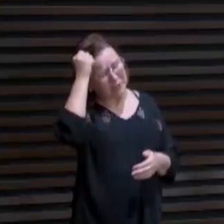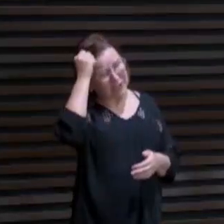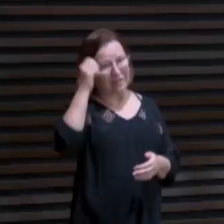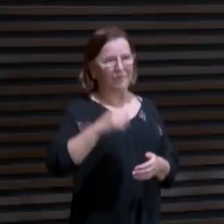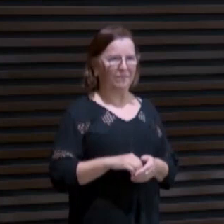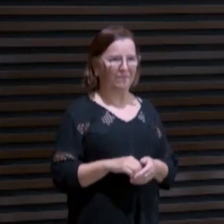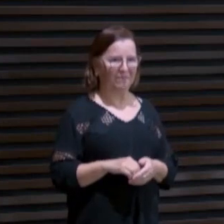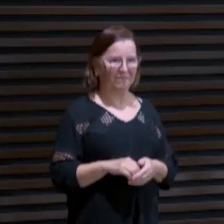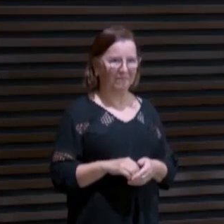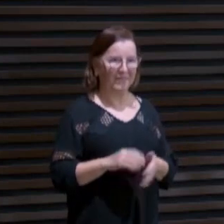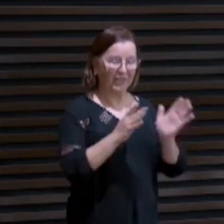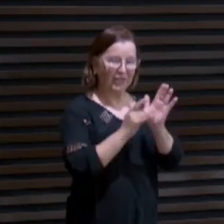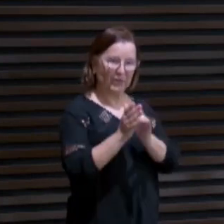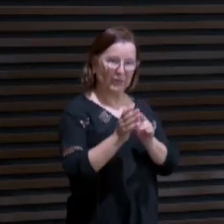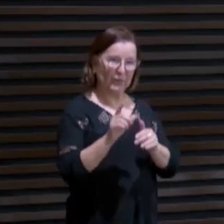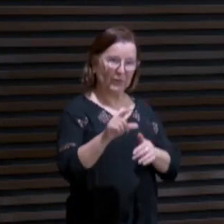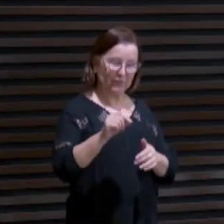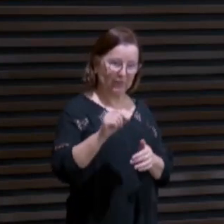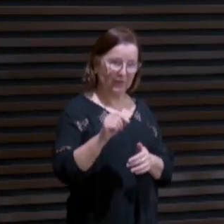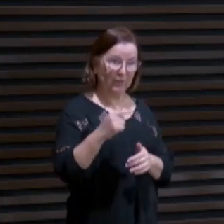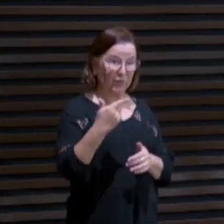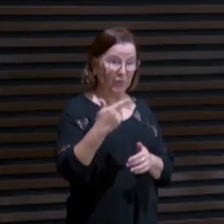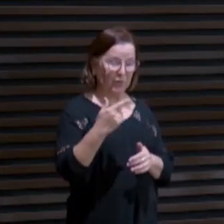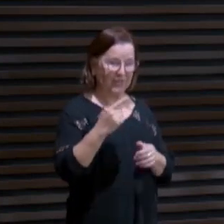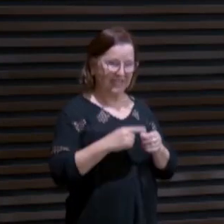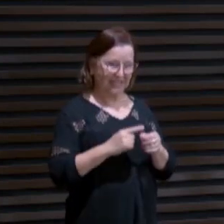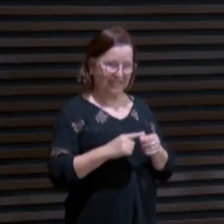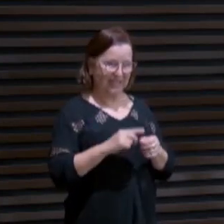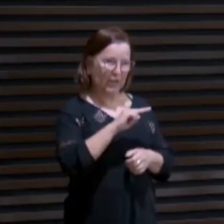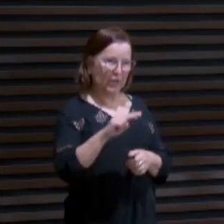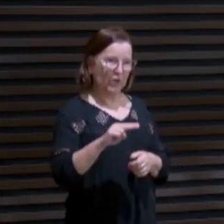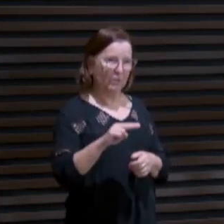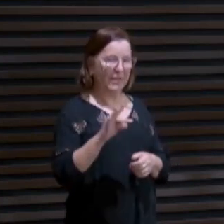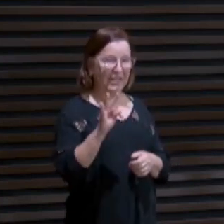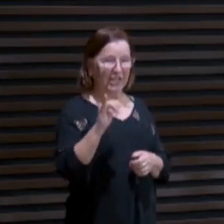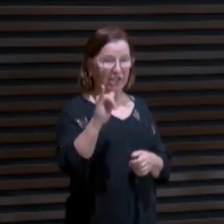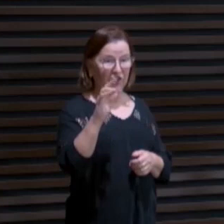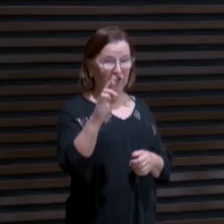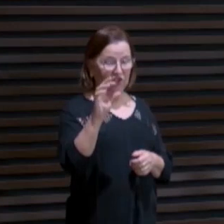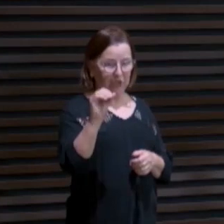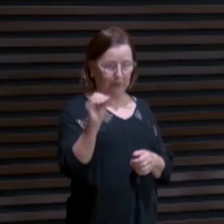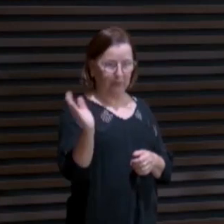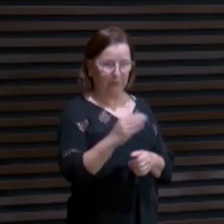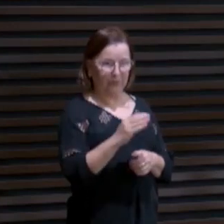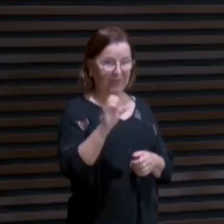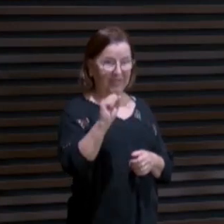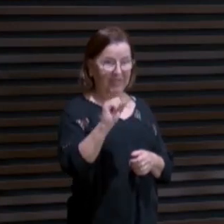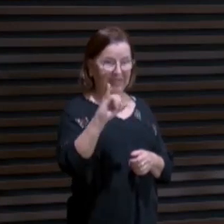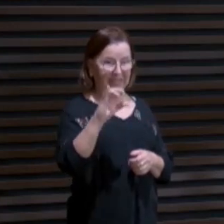duas cidades da Fenícia, Tiro e Sidom, cidades pagãs,